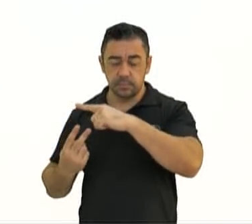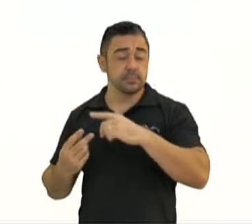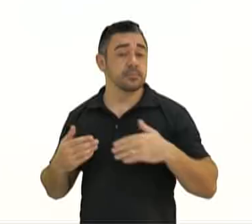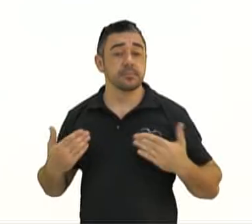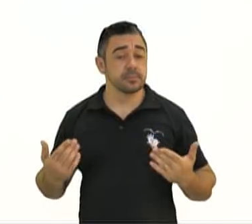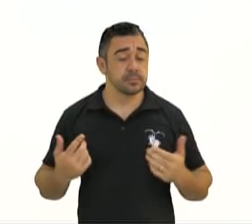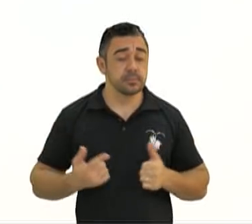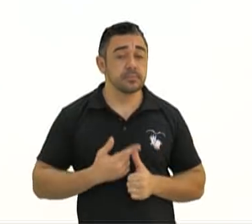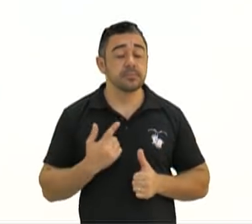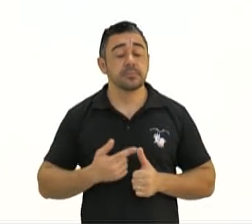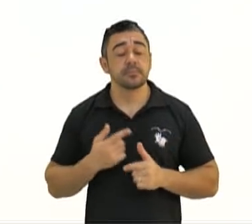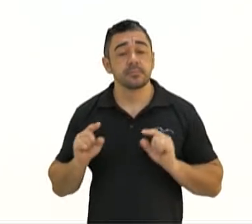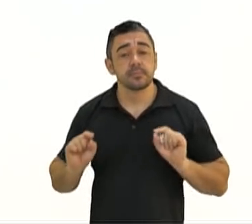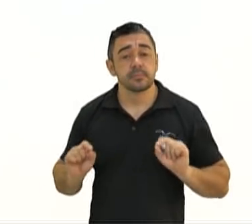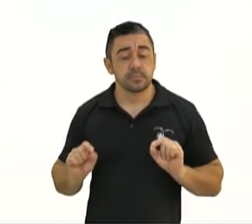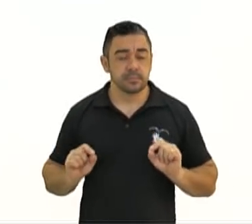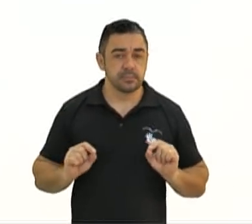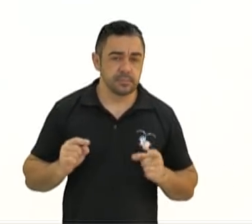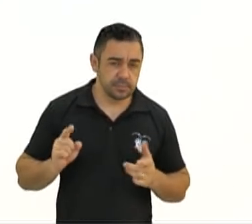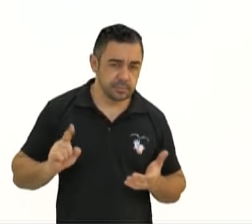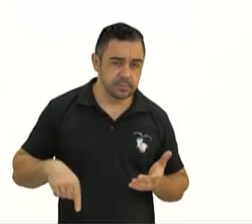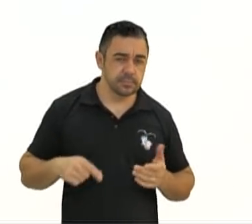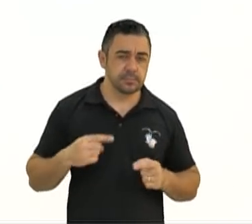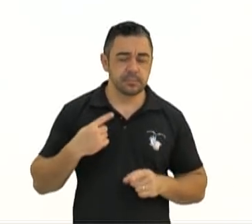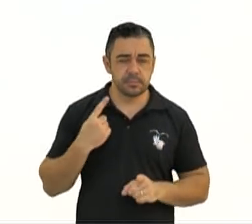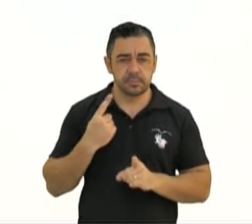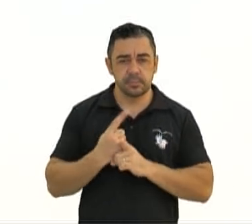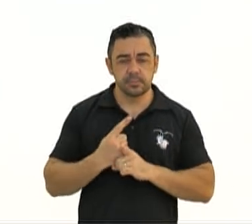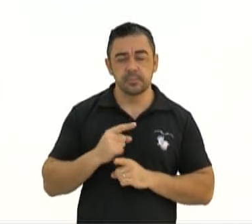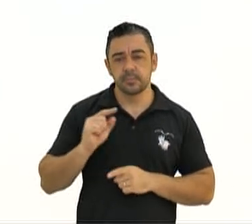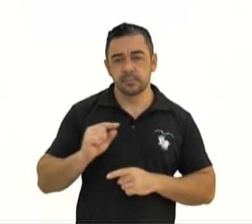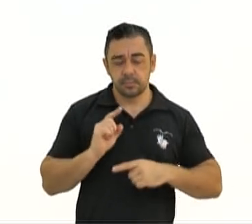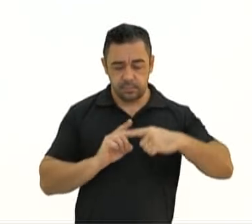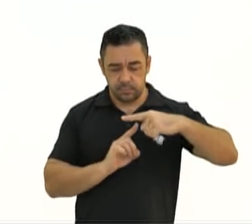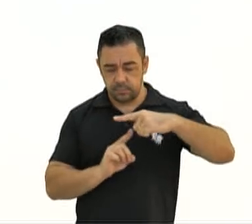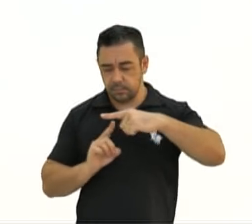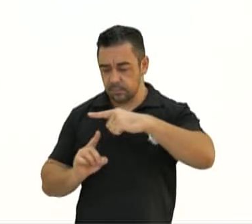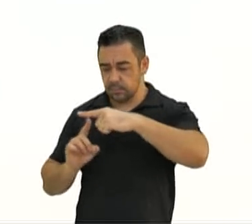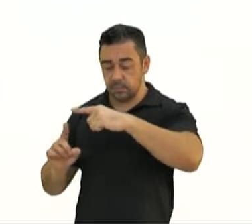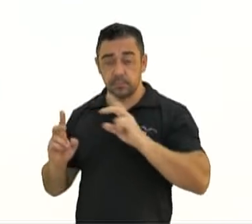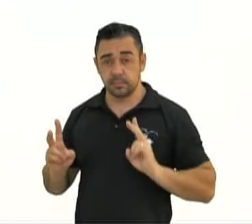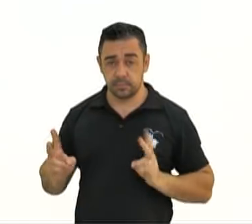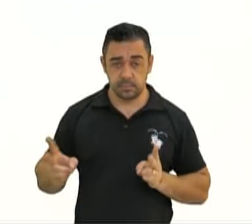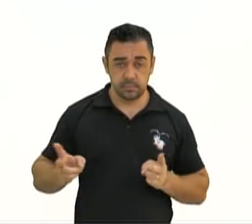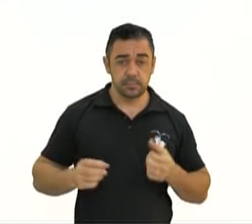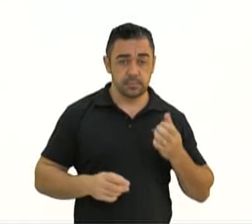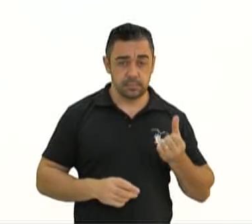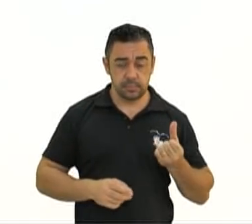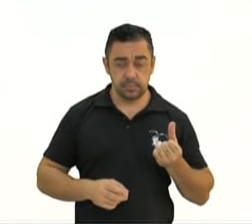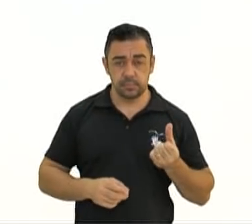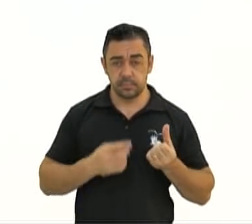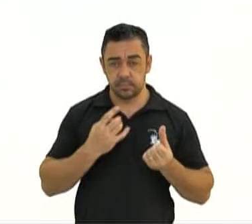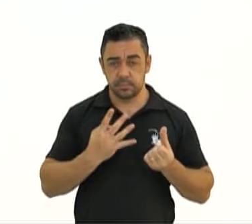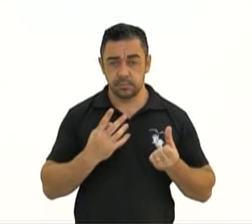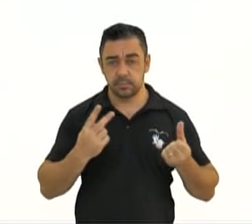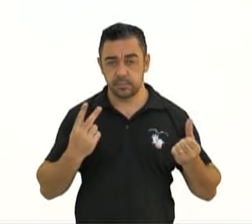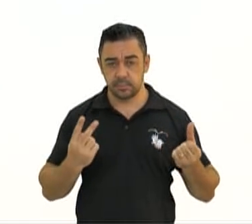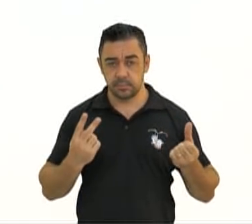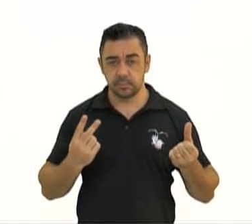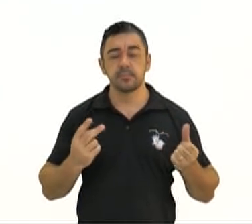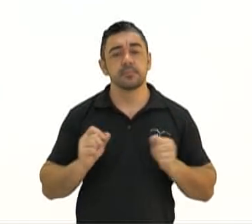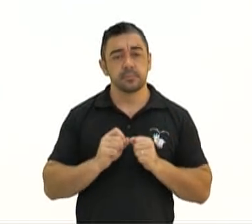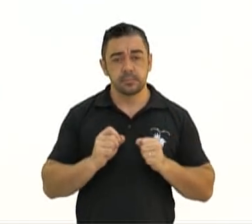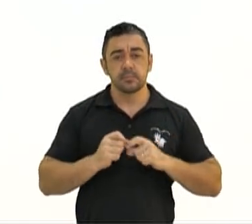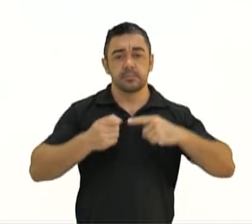que é o primeiro passo? O primeiro passo é eu encontrar o denominador comum entre 6, 4 e